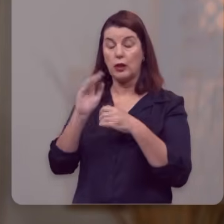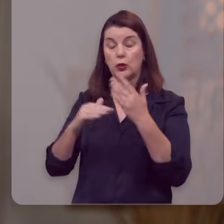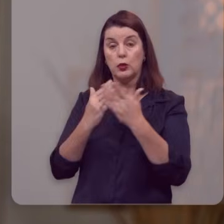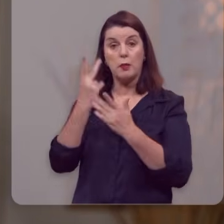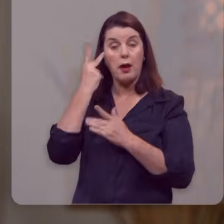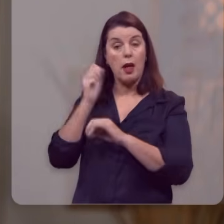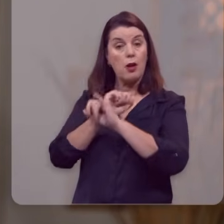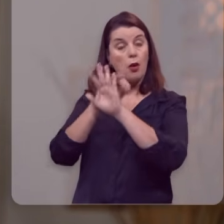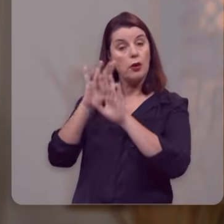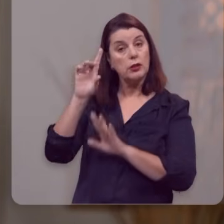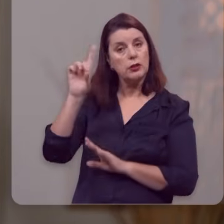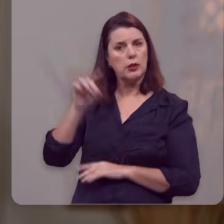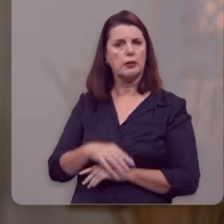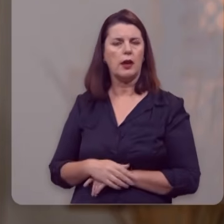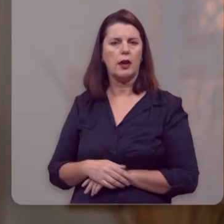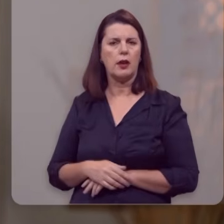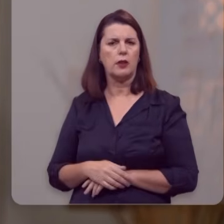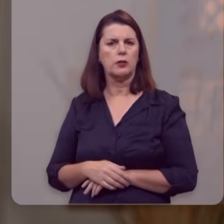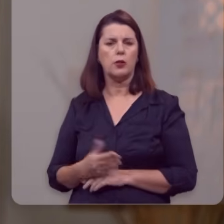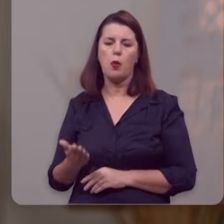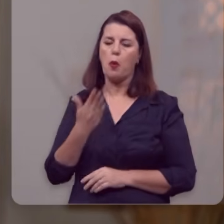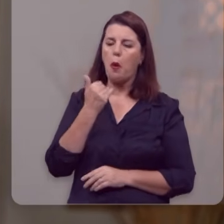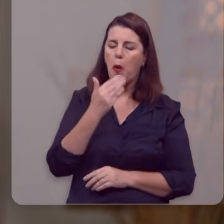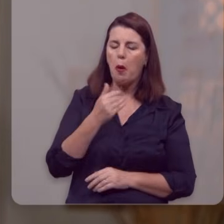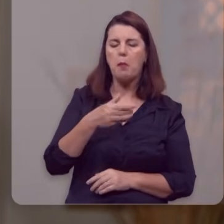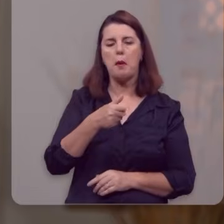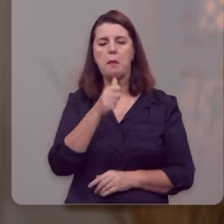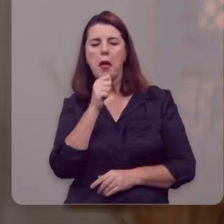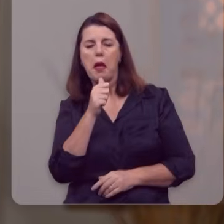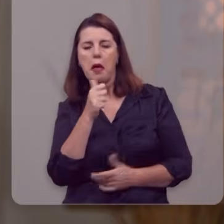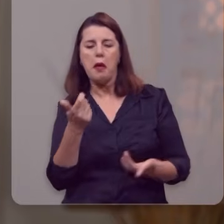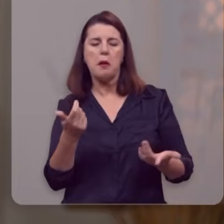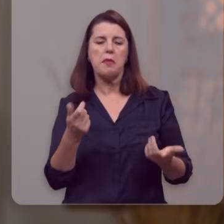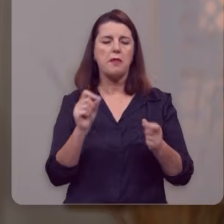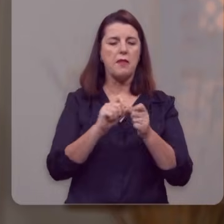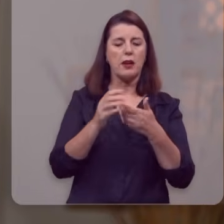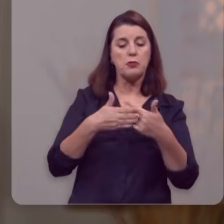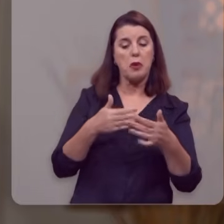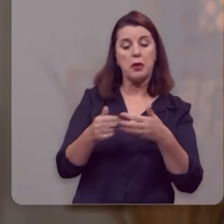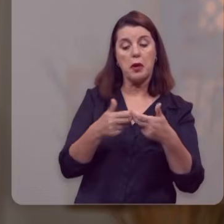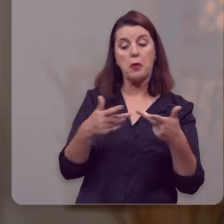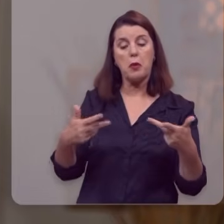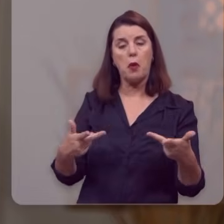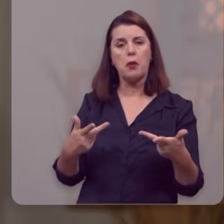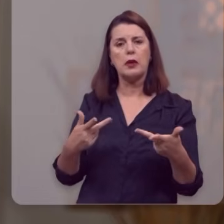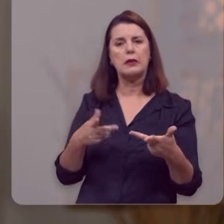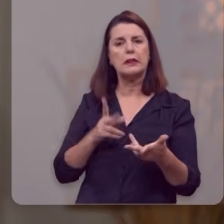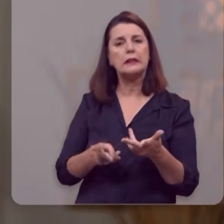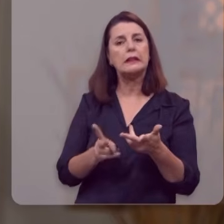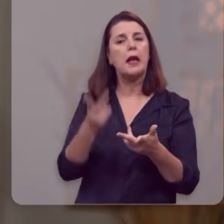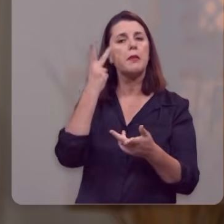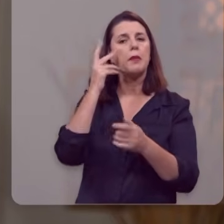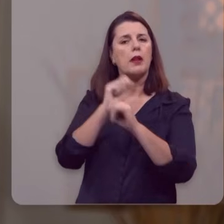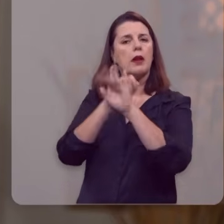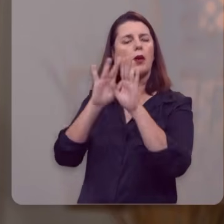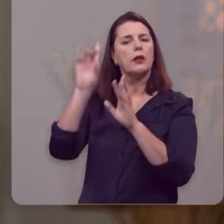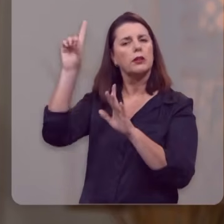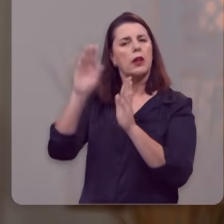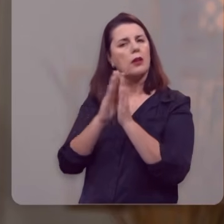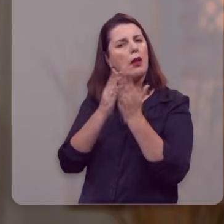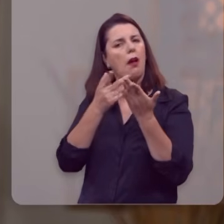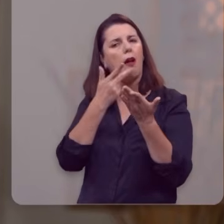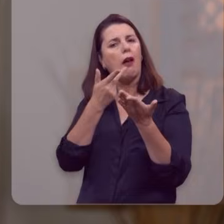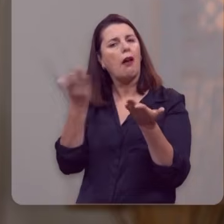para a glória de Deus. A Bíblia diz assim: portanto, quer comais, quer bebais, quer façais qualquer outra coisa, fazei tudo para a glória